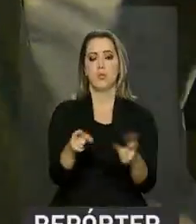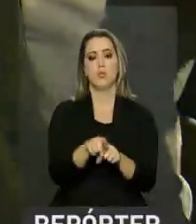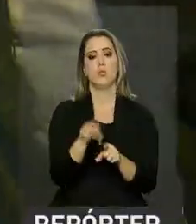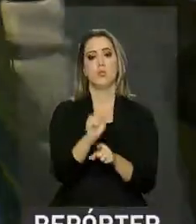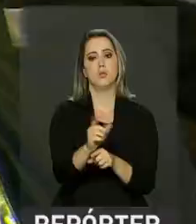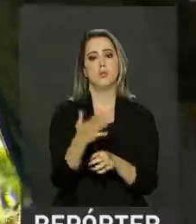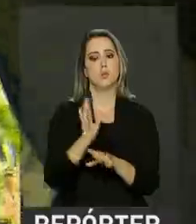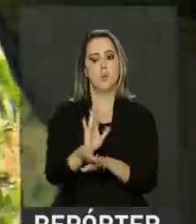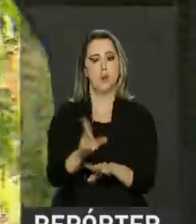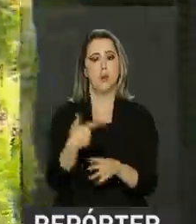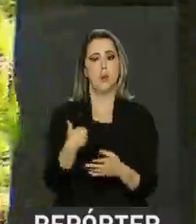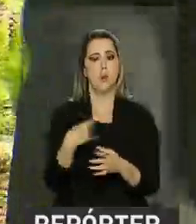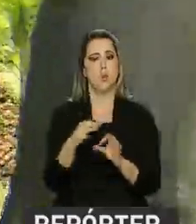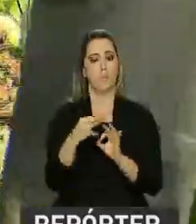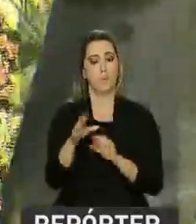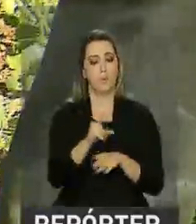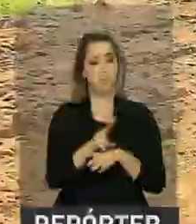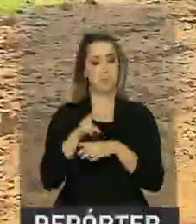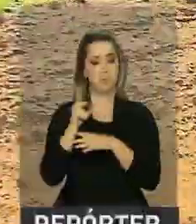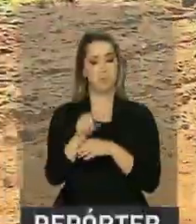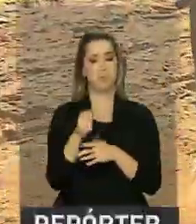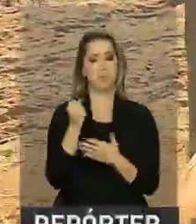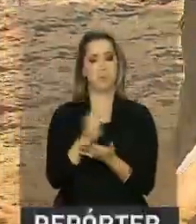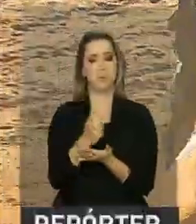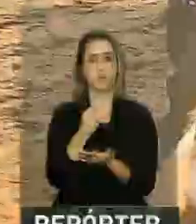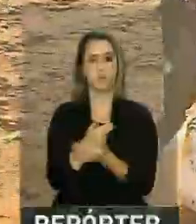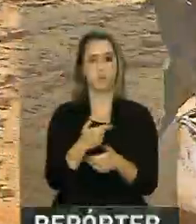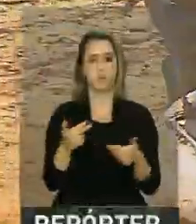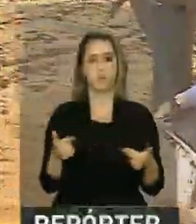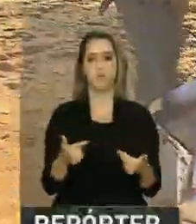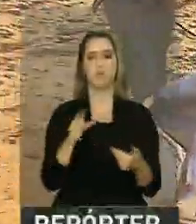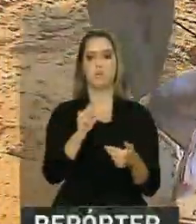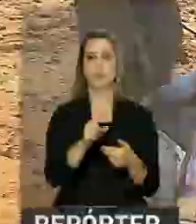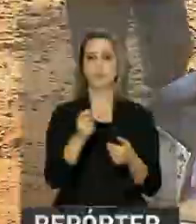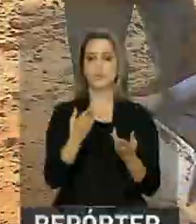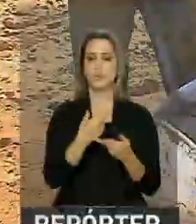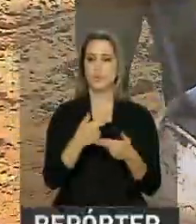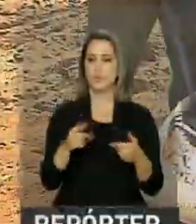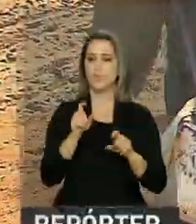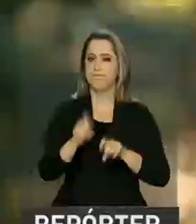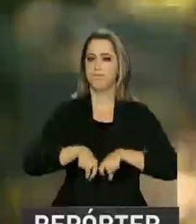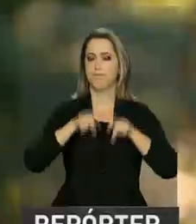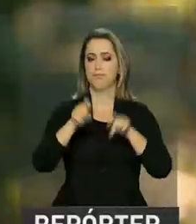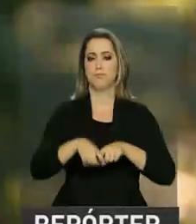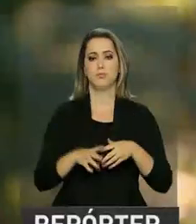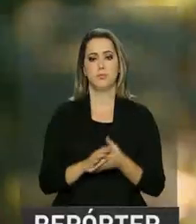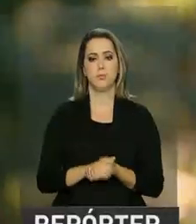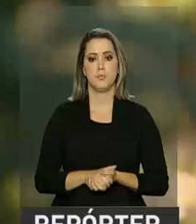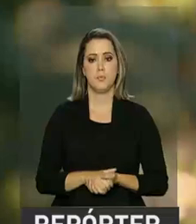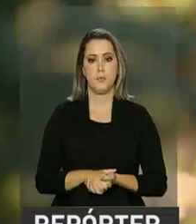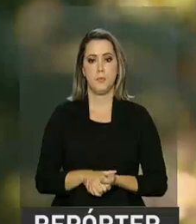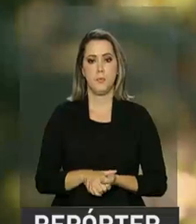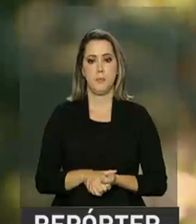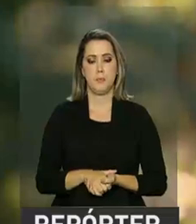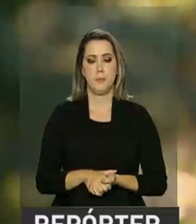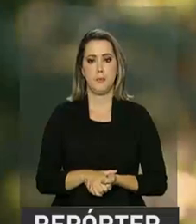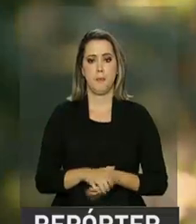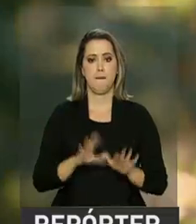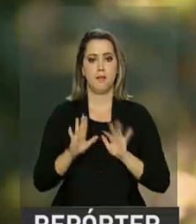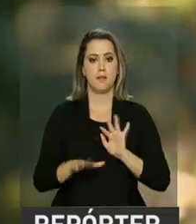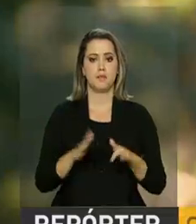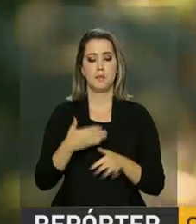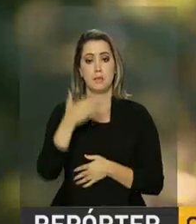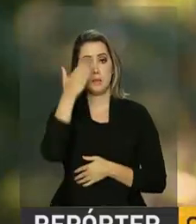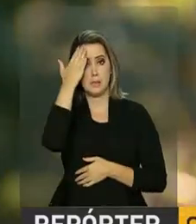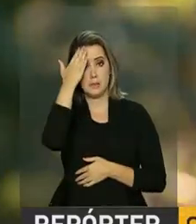apoio em linhas de crédito para compra de maquinários e equipamentos rurais às vezes o agricultor ele não tem